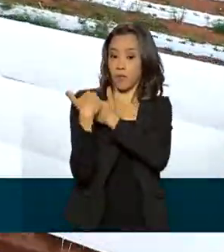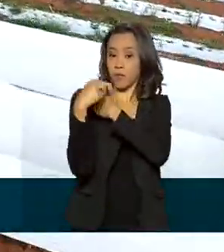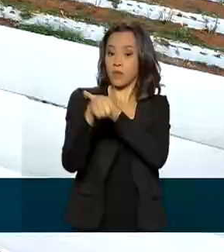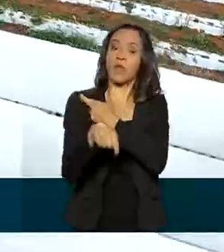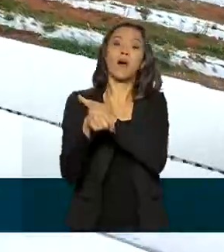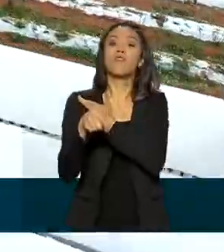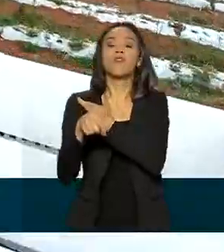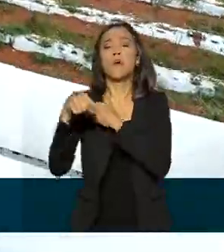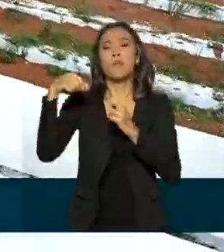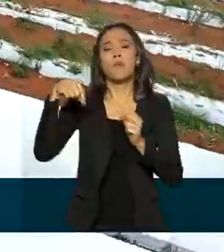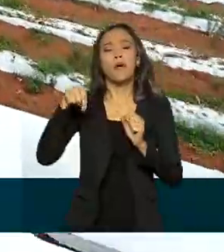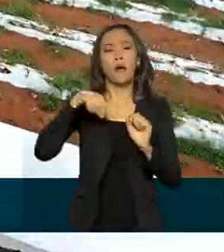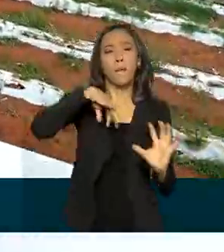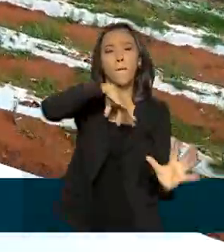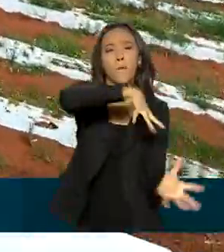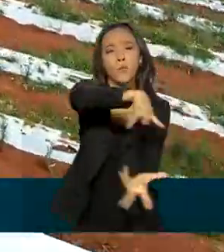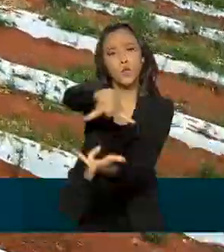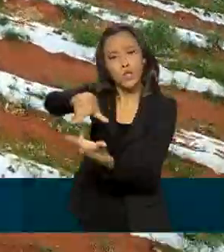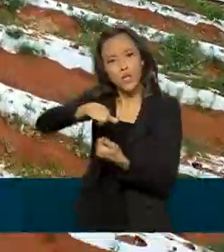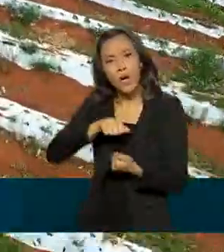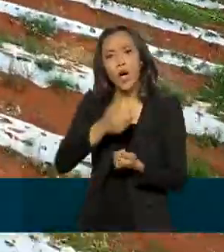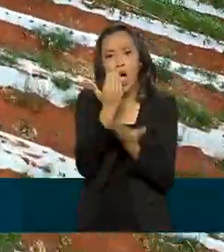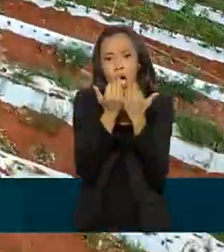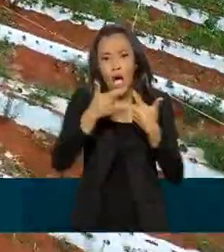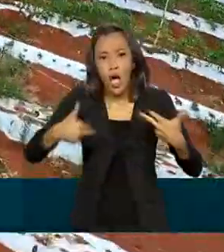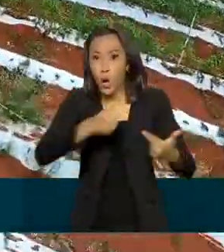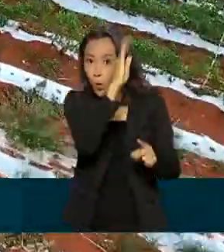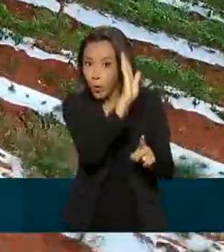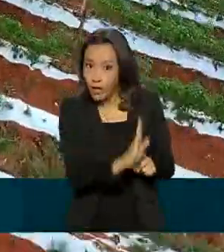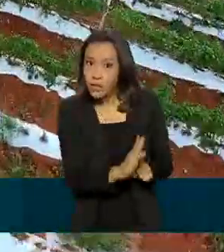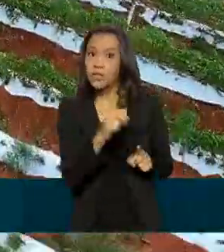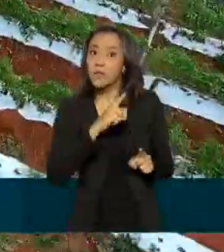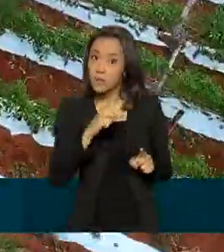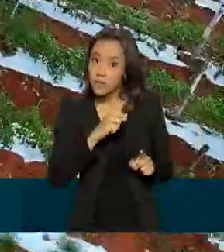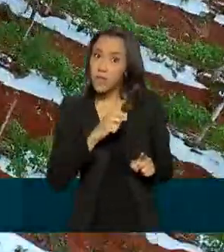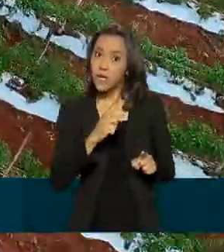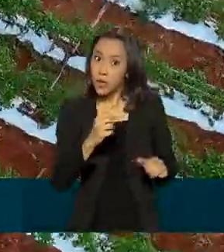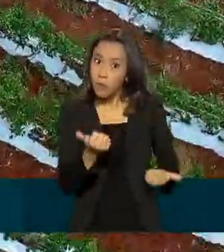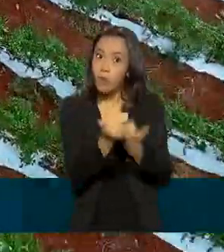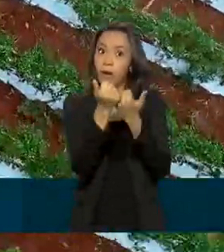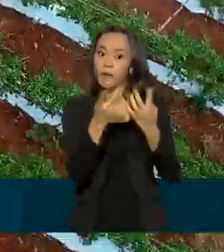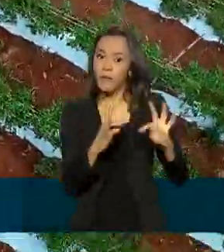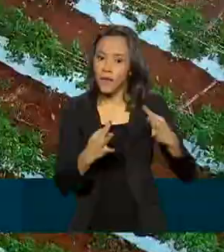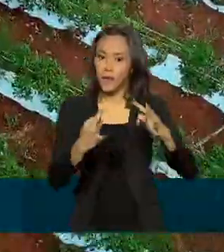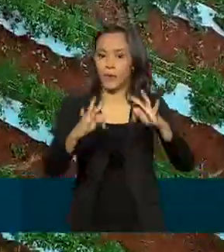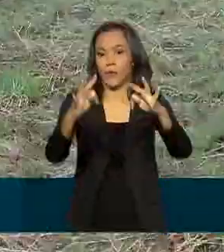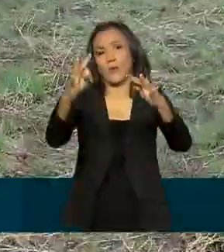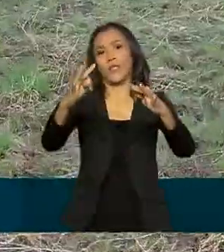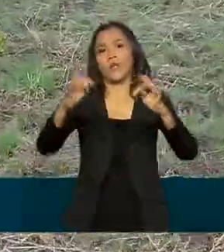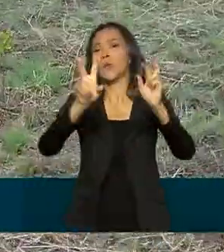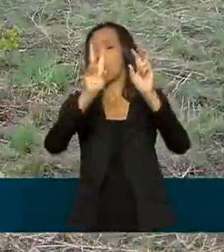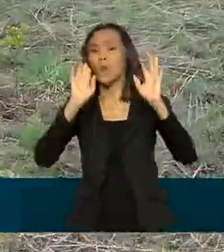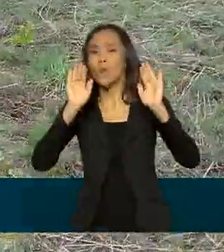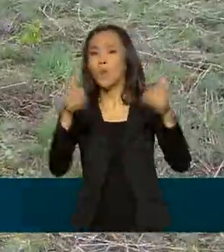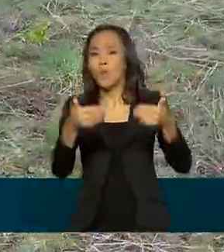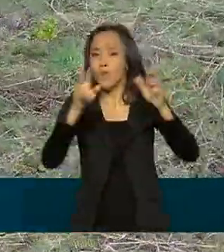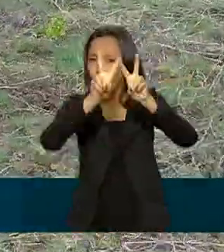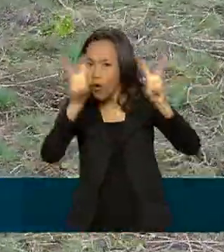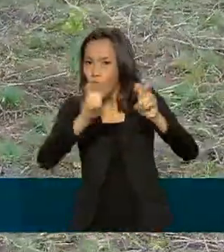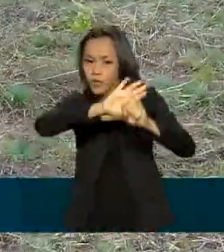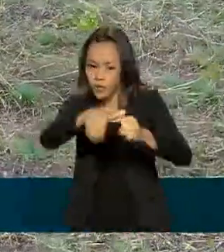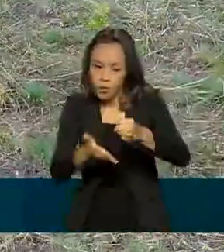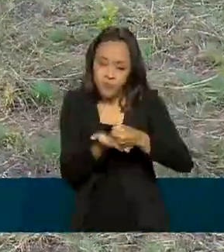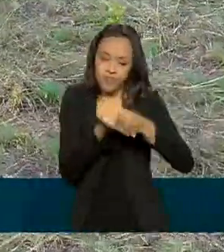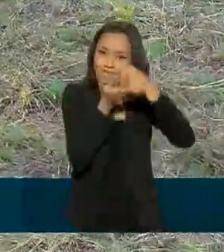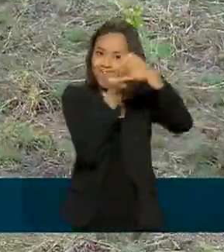mundial de alimentos o Brasil tem investido em Tecnologias para uma agricultura cada vez mais sustentável e para garantir